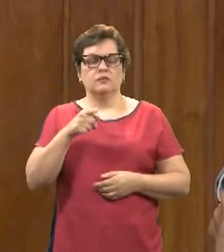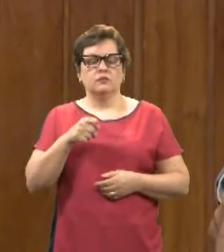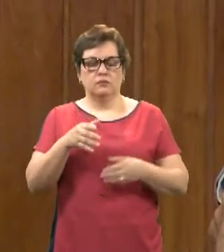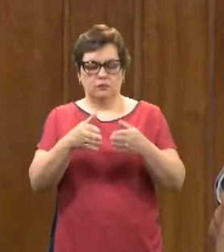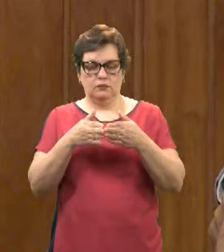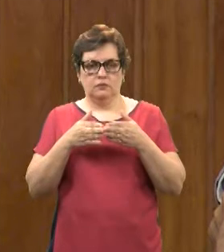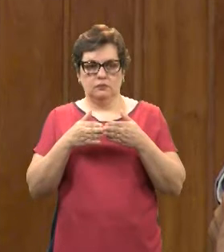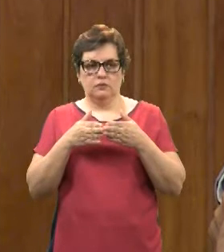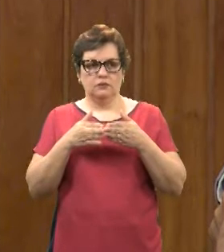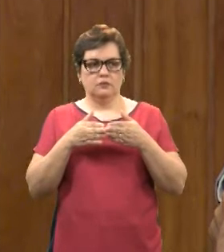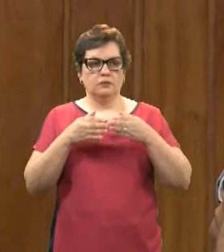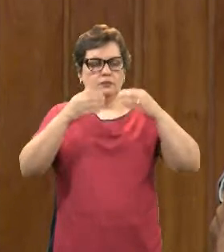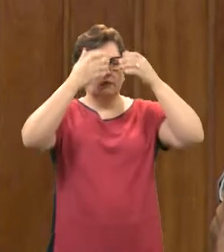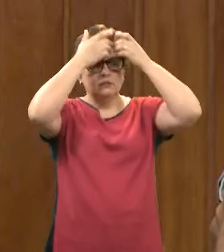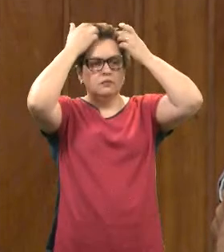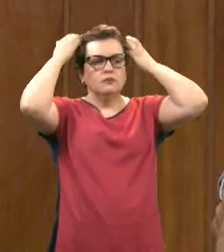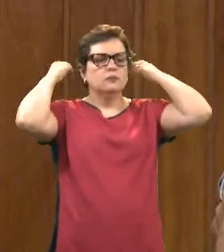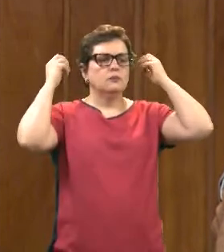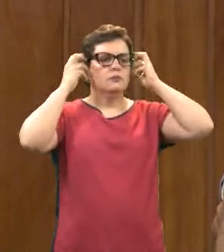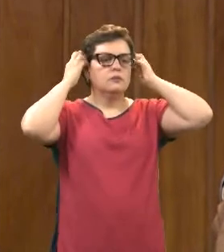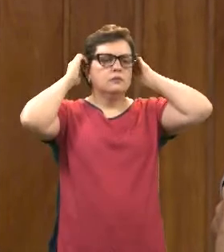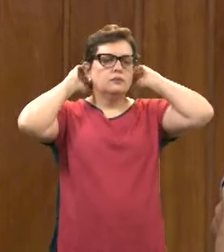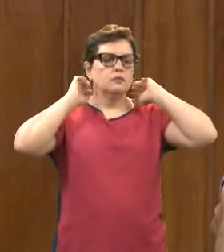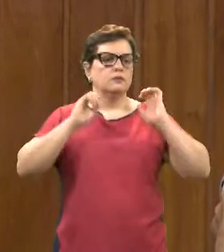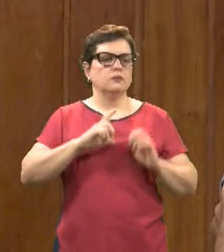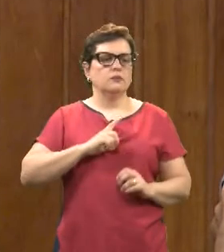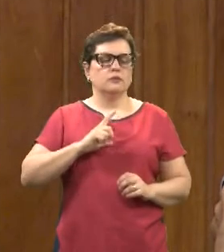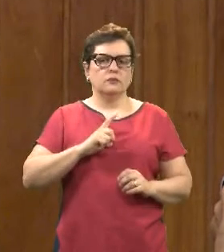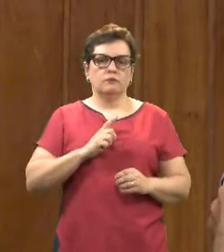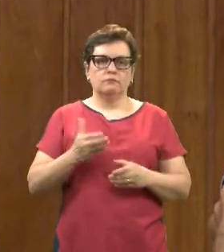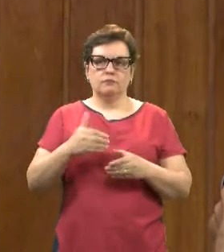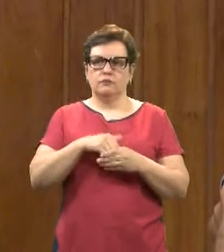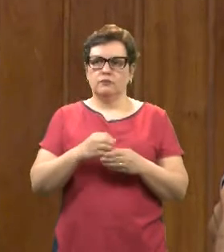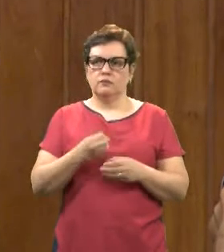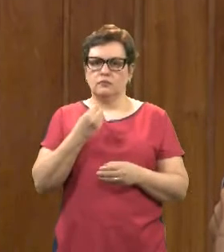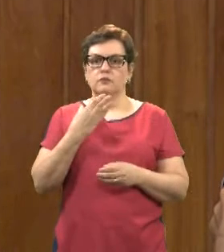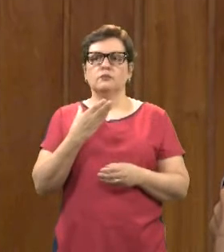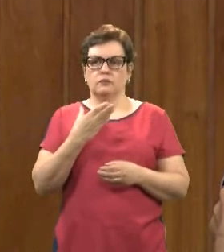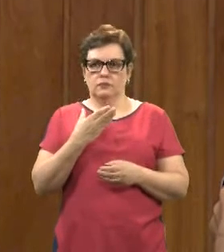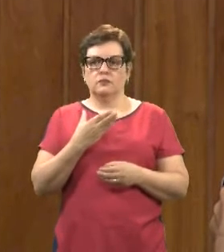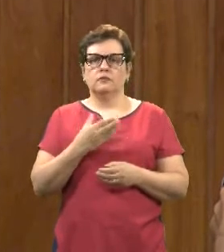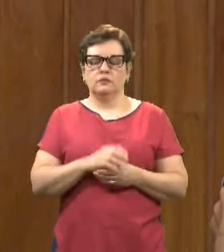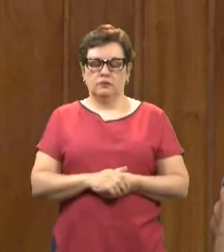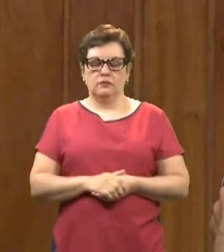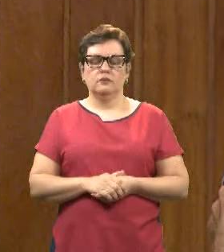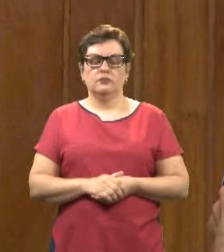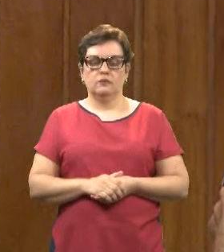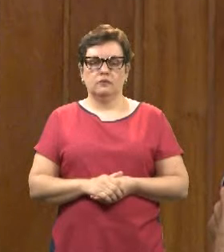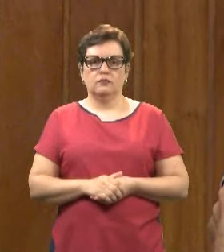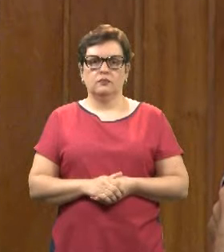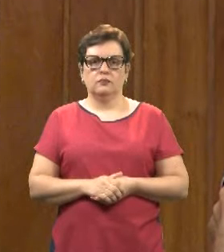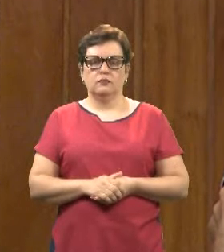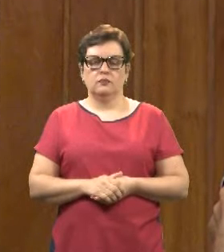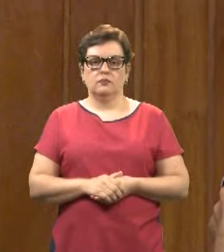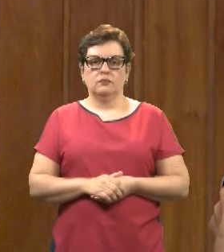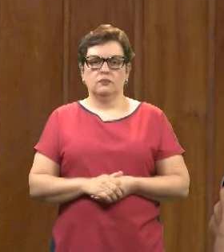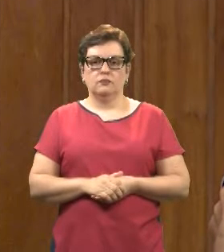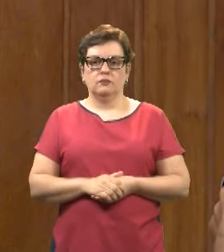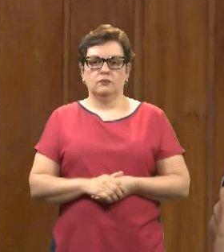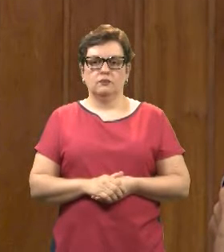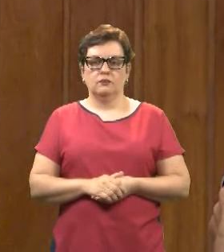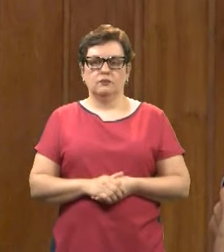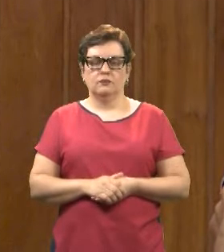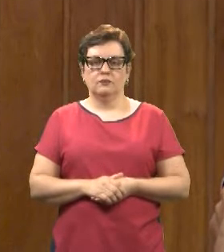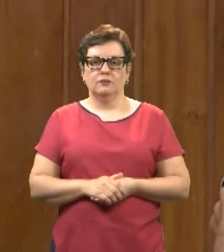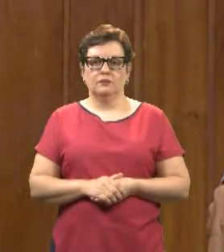requerimento, obter a posição de votos favoráveis dos nobres companheiros, que busquemos